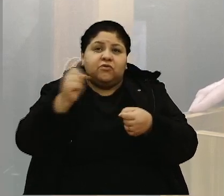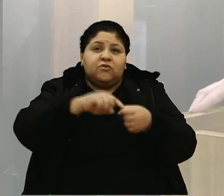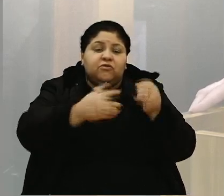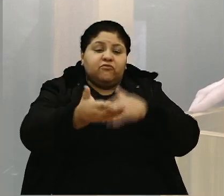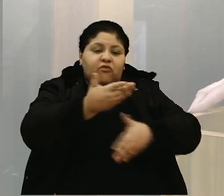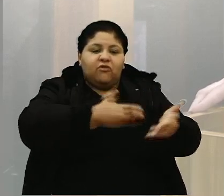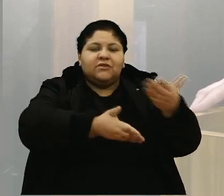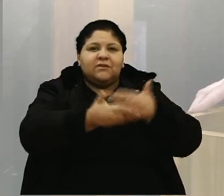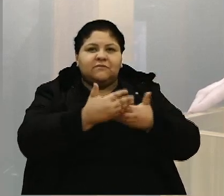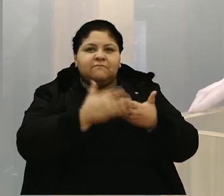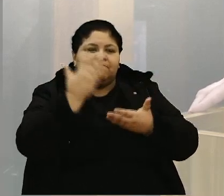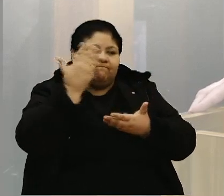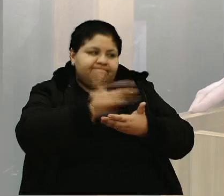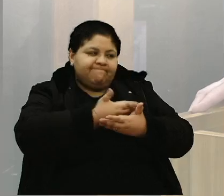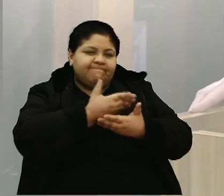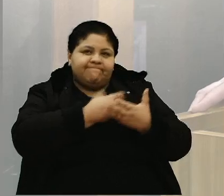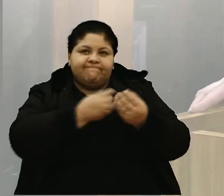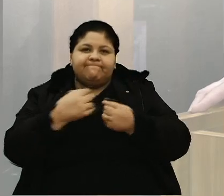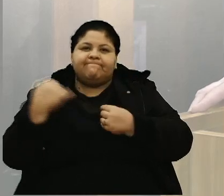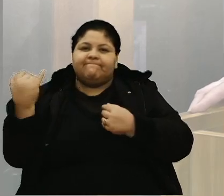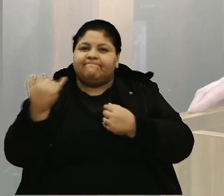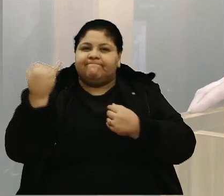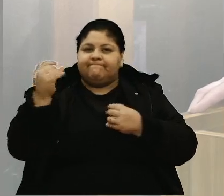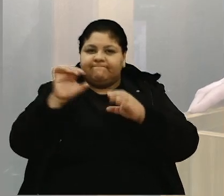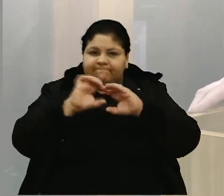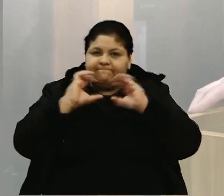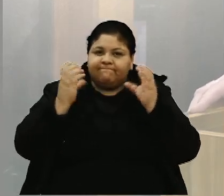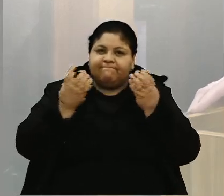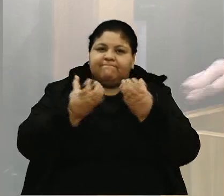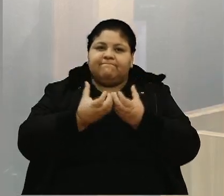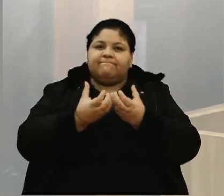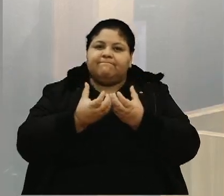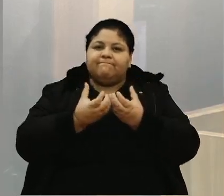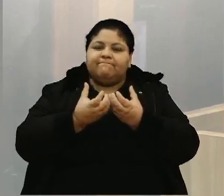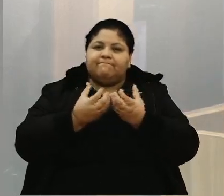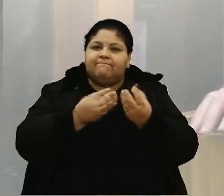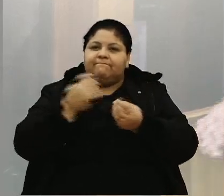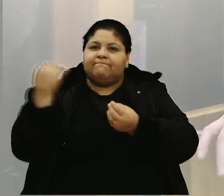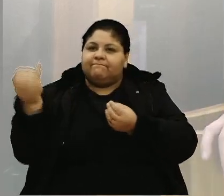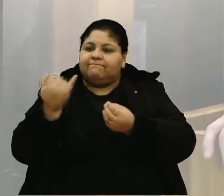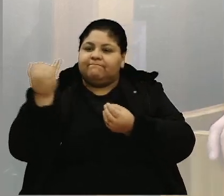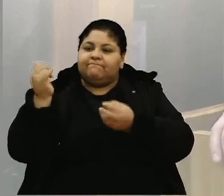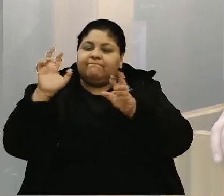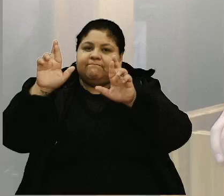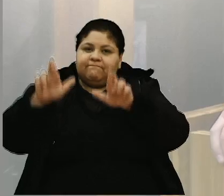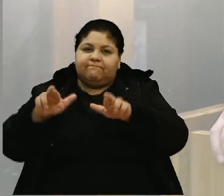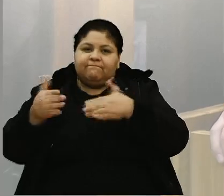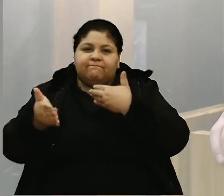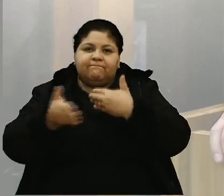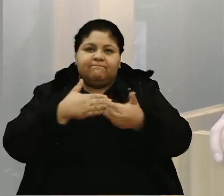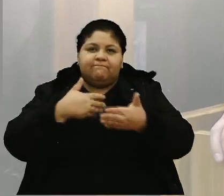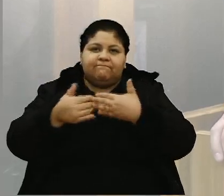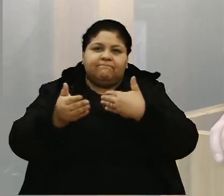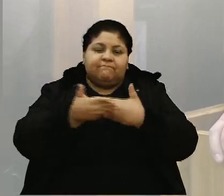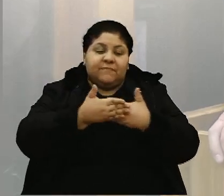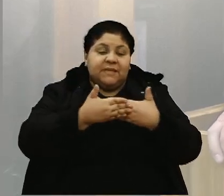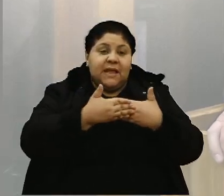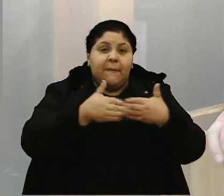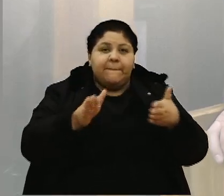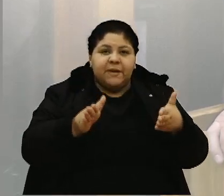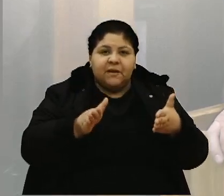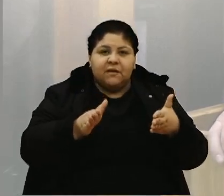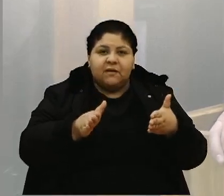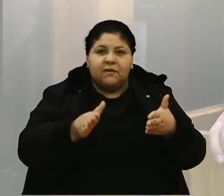né, Renato? Que é muito importante para a comunidade, é muito importante para a região. Independente de abrir uma nova UBS, fica